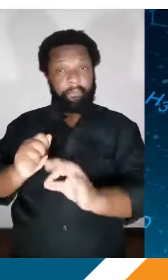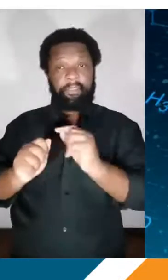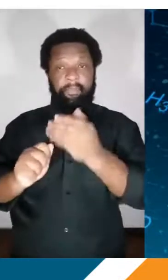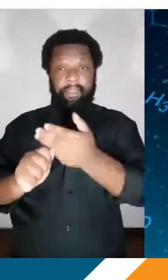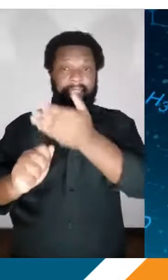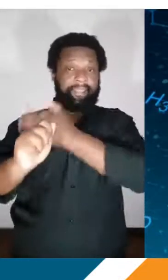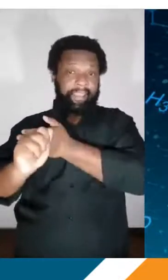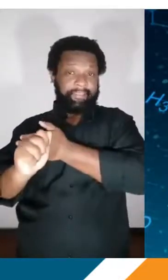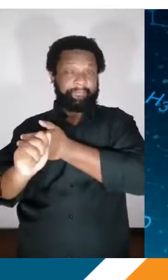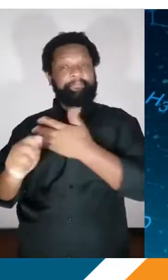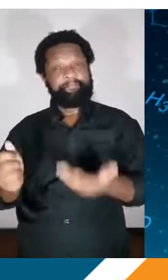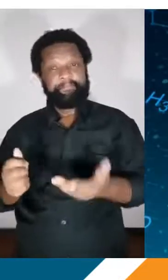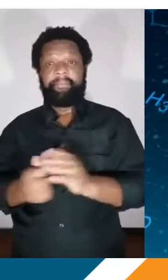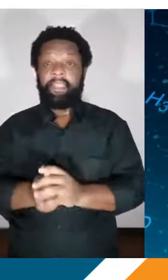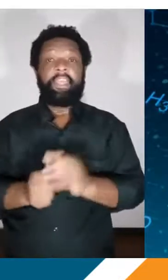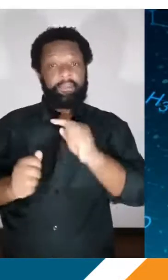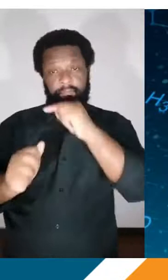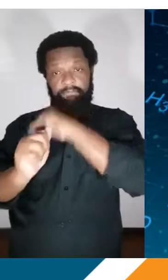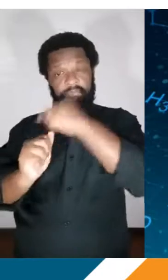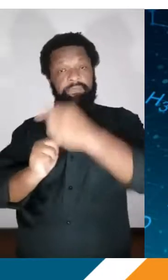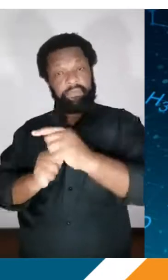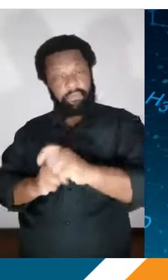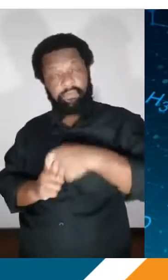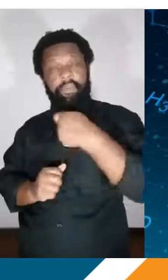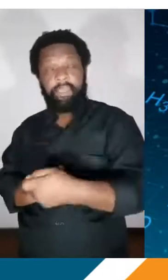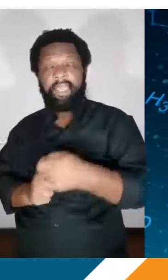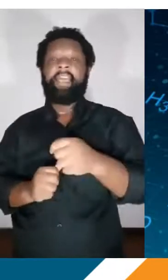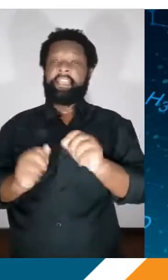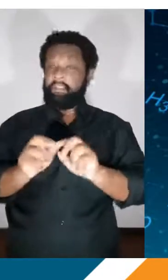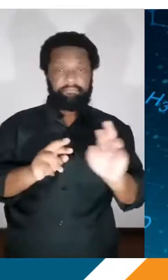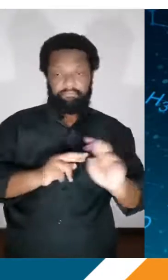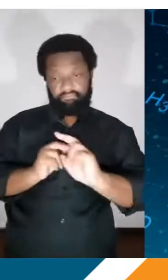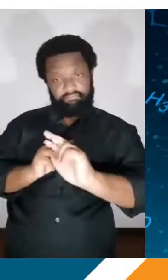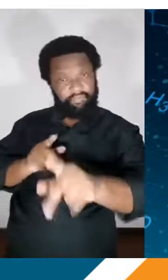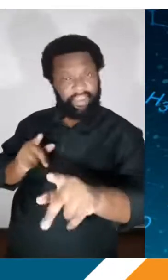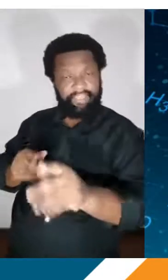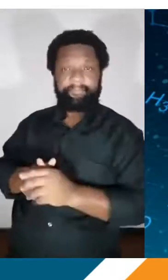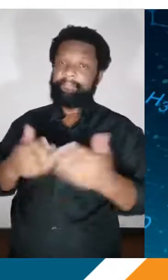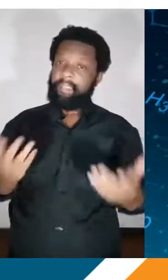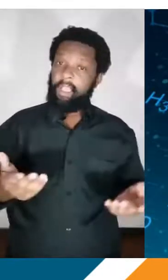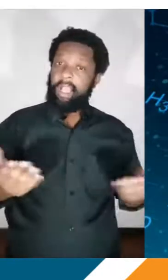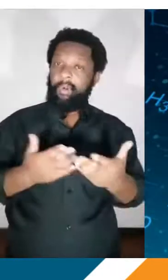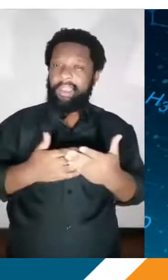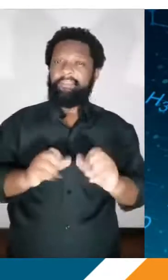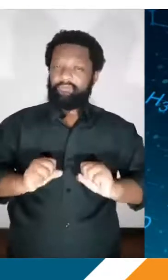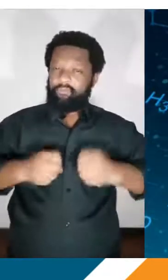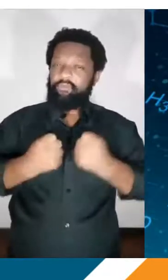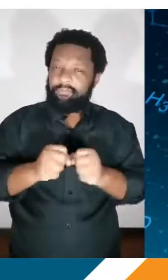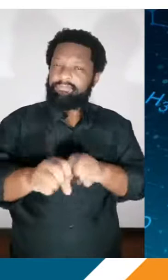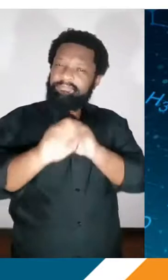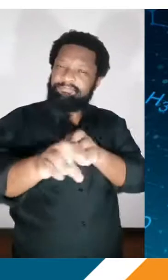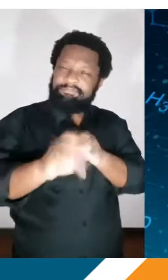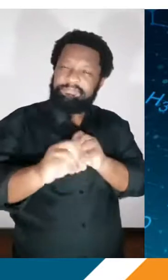outro composto está para trás do plano. Então isso caracteriza compostos diferentes. Tá? Então eu vou